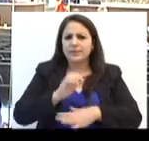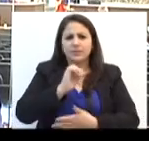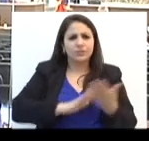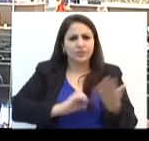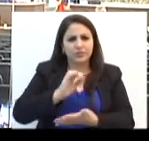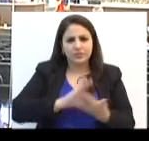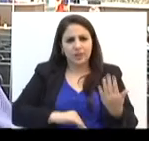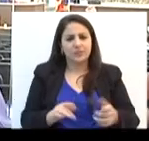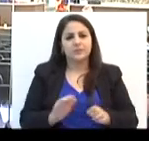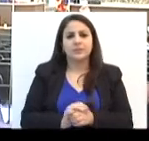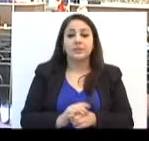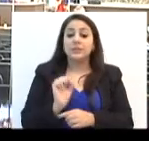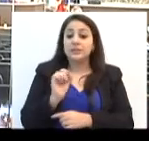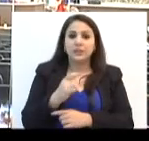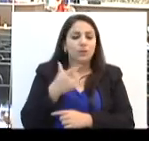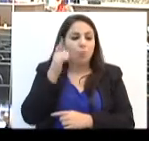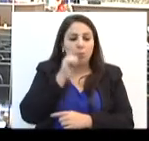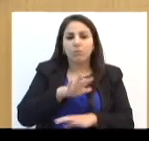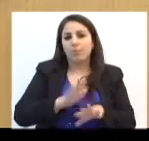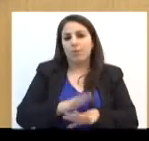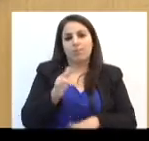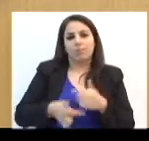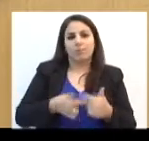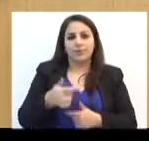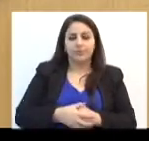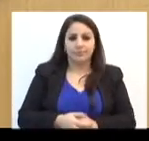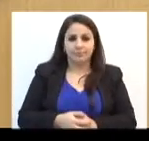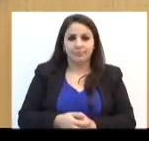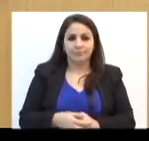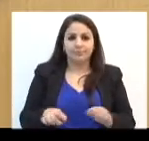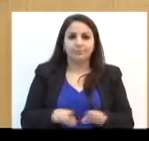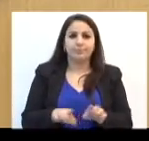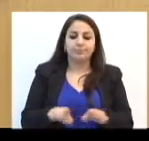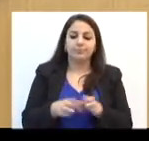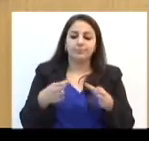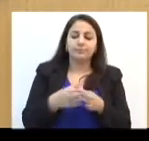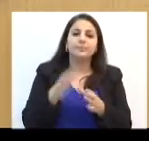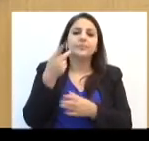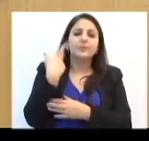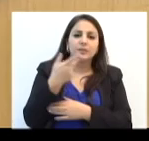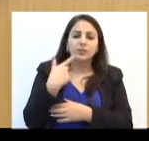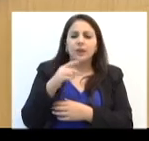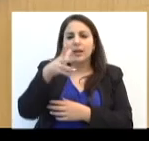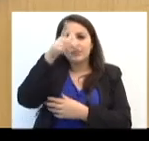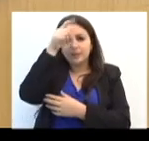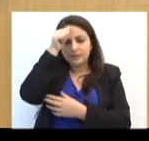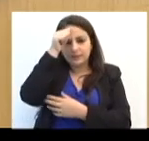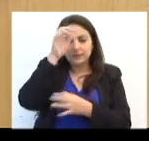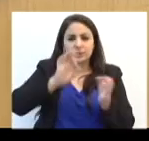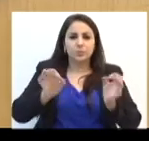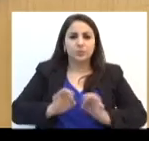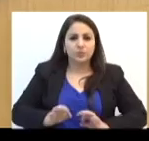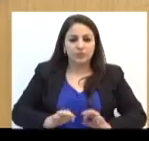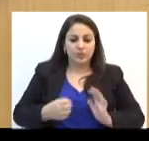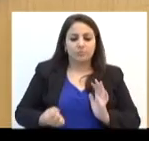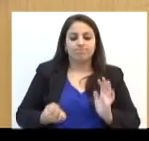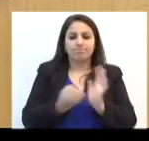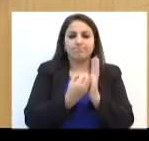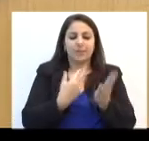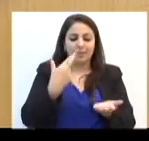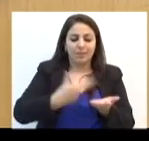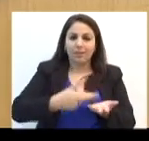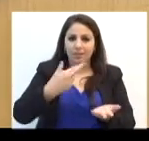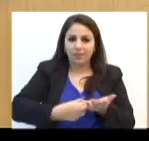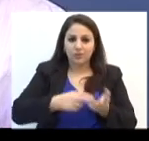tarefas aonde já não estão aguentando mais. Legislativo segue analisando o projeto do marco regulatório no